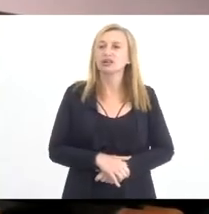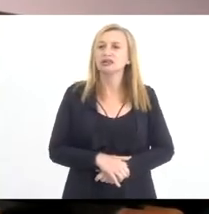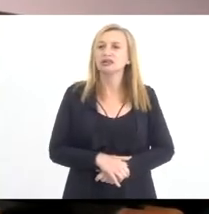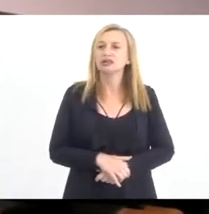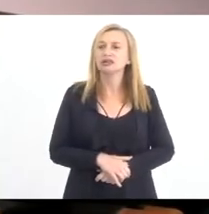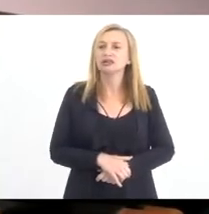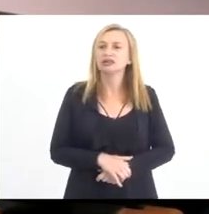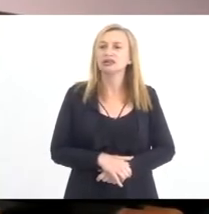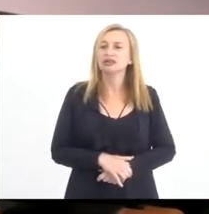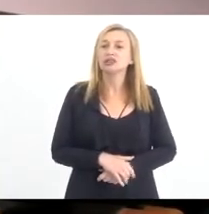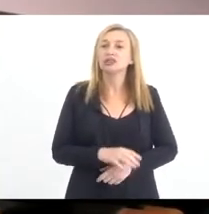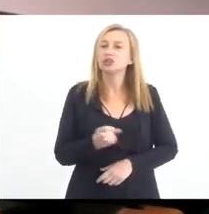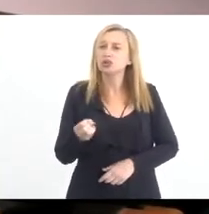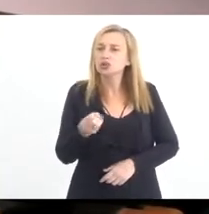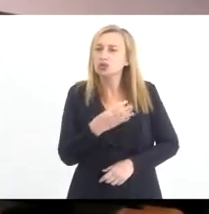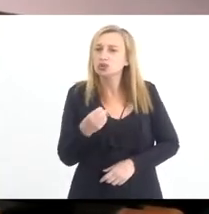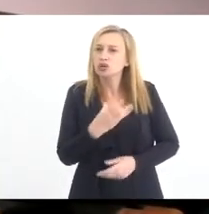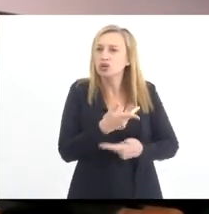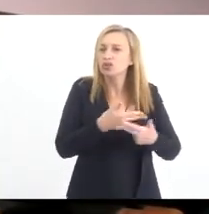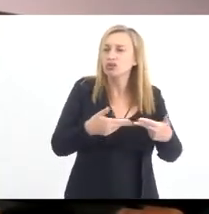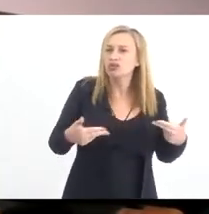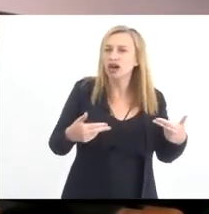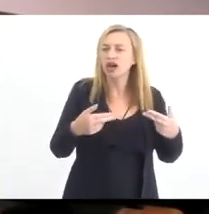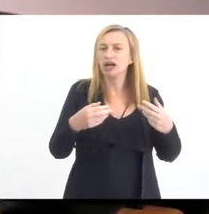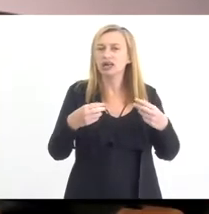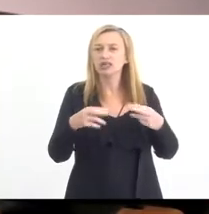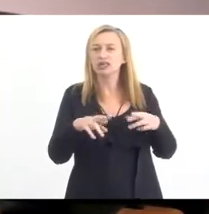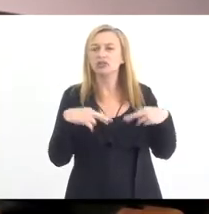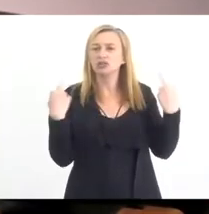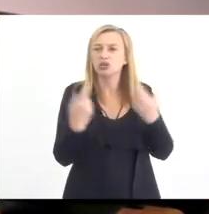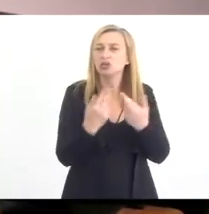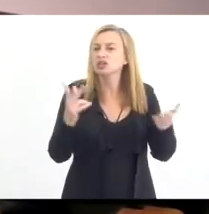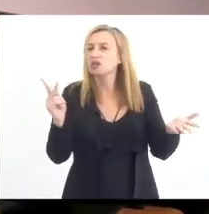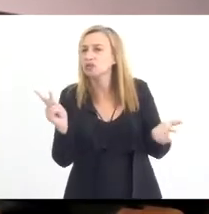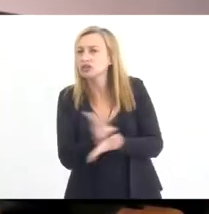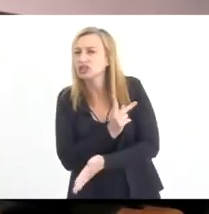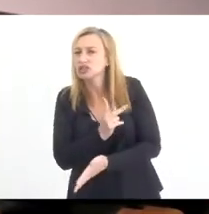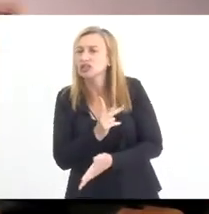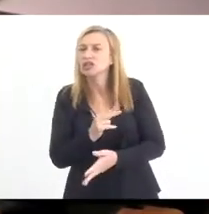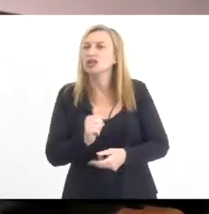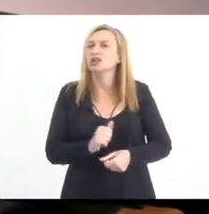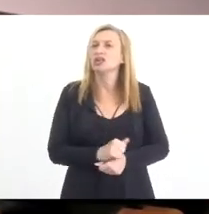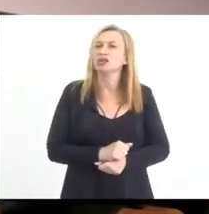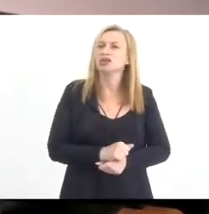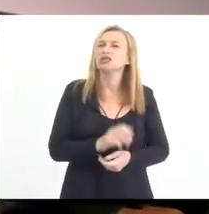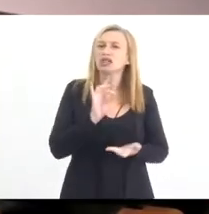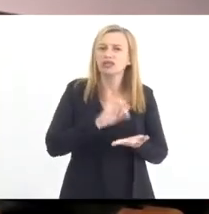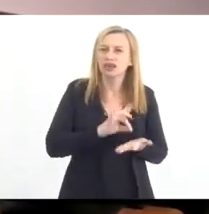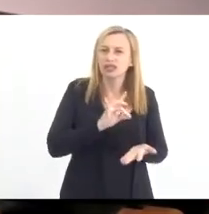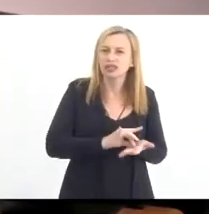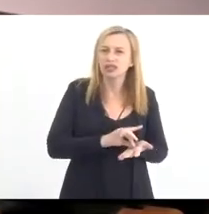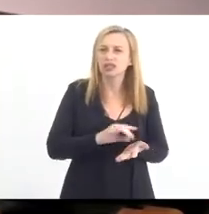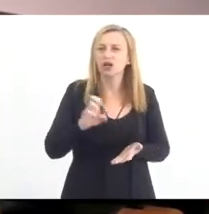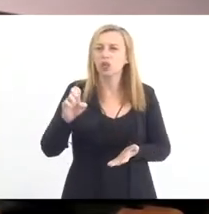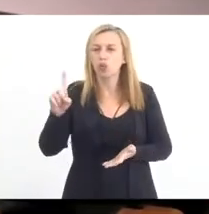E recentemente, várias assembleias aconteceram, envolvendo, na verdade, a Adoesa, o Sindicato dos